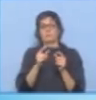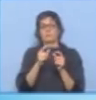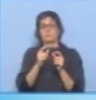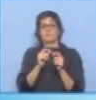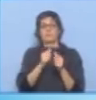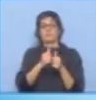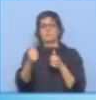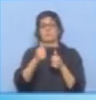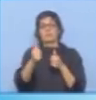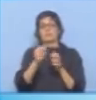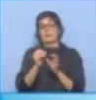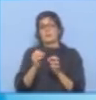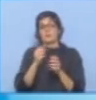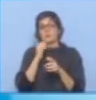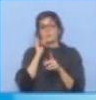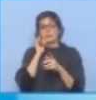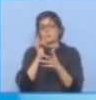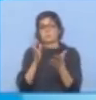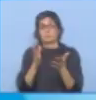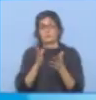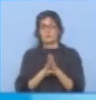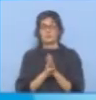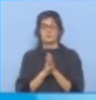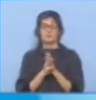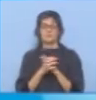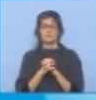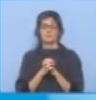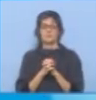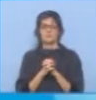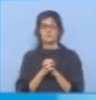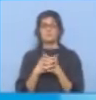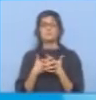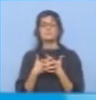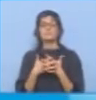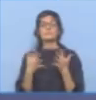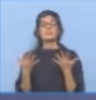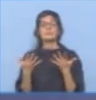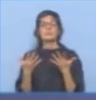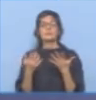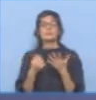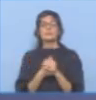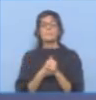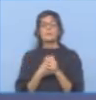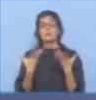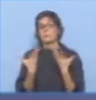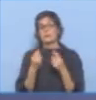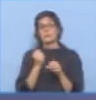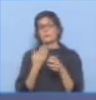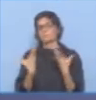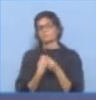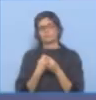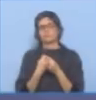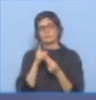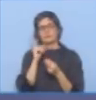nós, portanto, há 3 pessoas, 3 jovens que participaram que agora vão chegar, vêm e ter depois connosco. se juntam a nós na jornada Exatamente. normal. Sim. Uma última referência